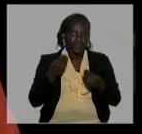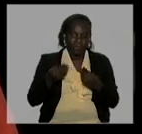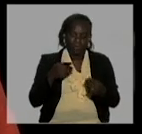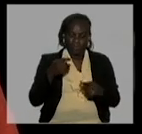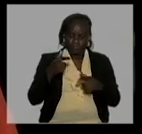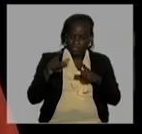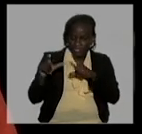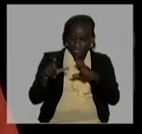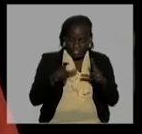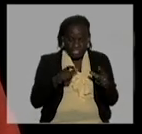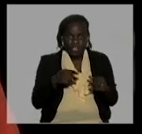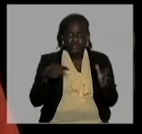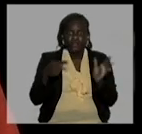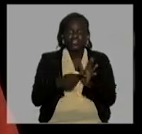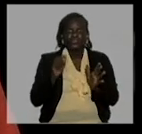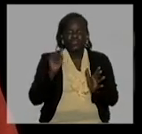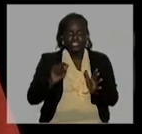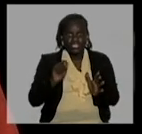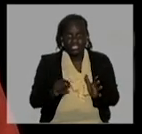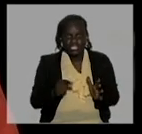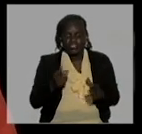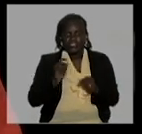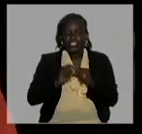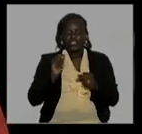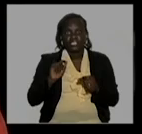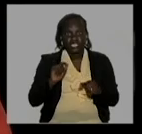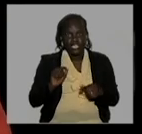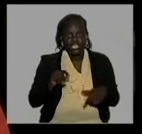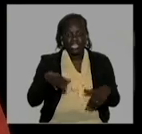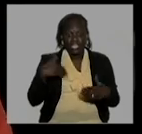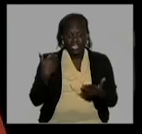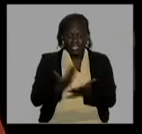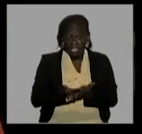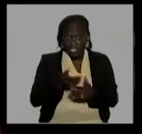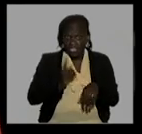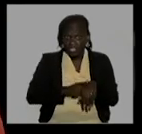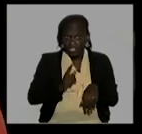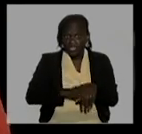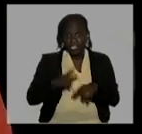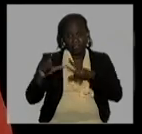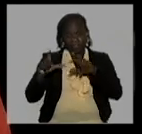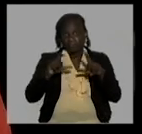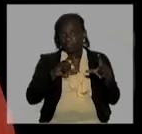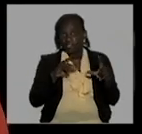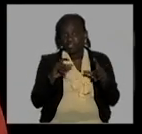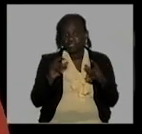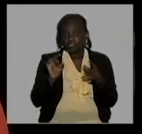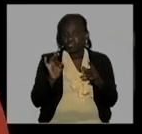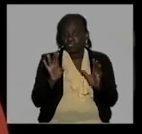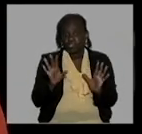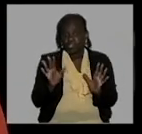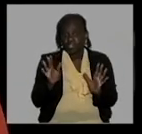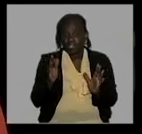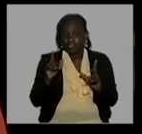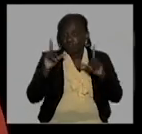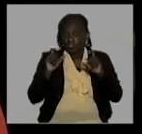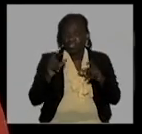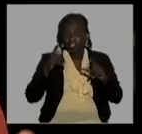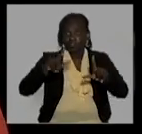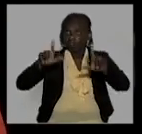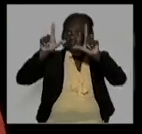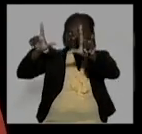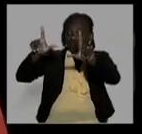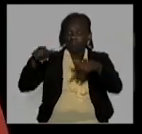aquilo funcionava, né? Qual era o objetivo daquilo que a gente fazia. Porque até então, até aquele momento, a fotografia para mim era só